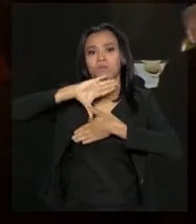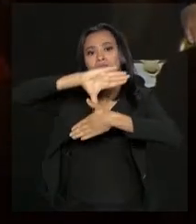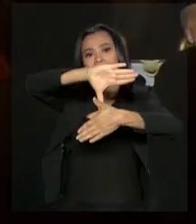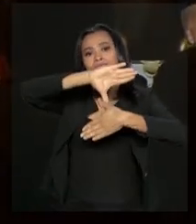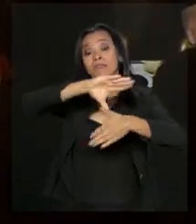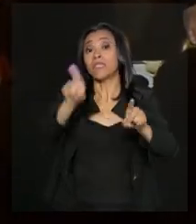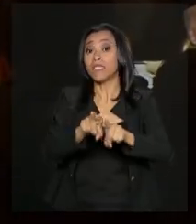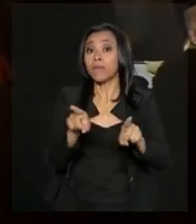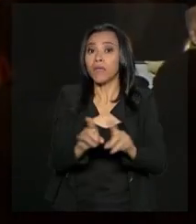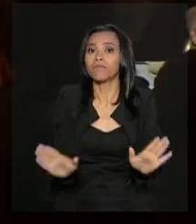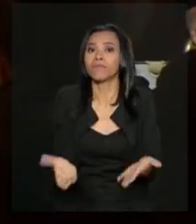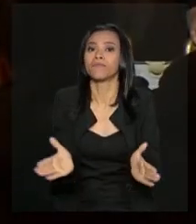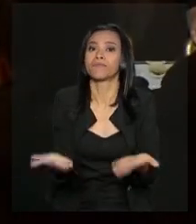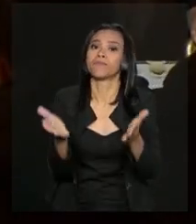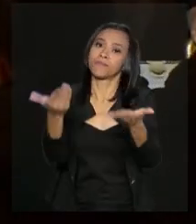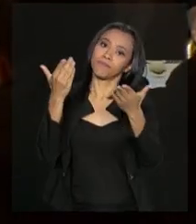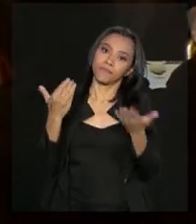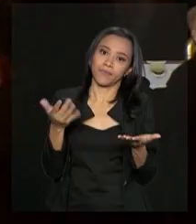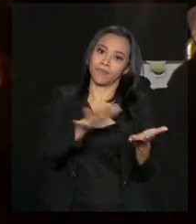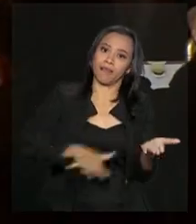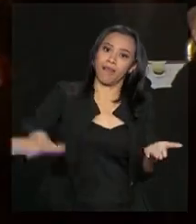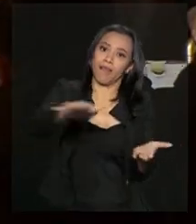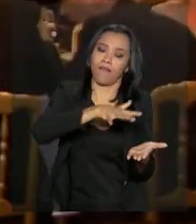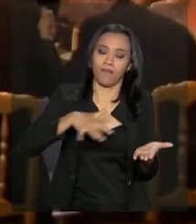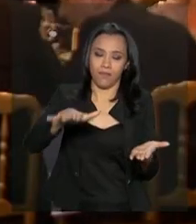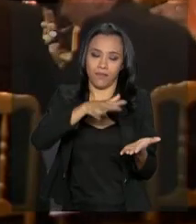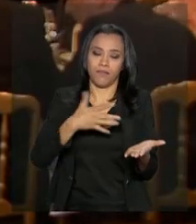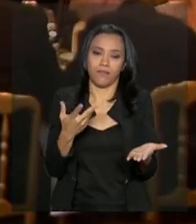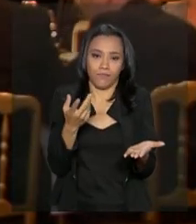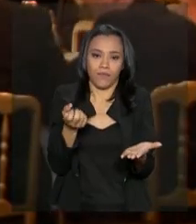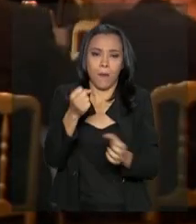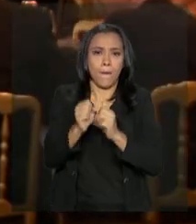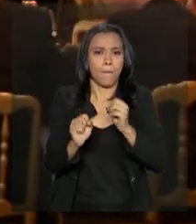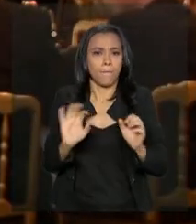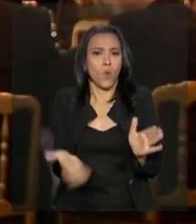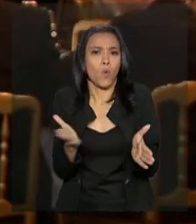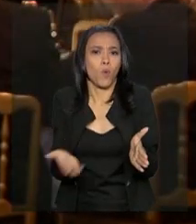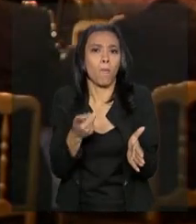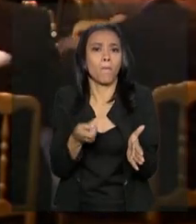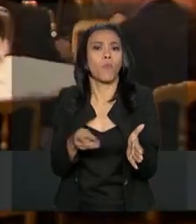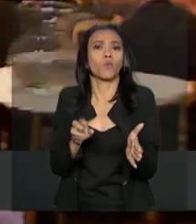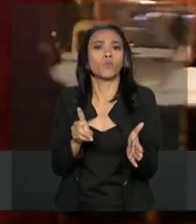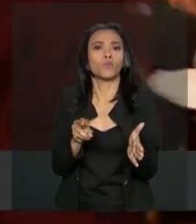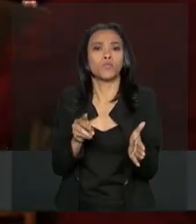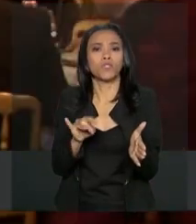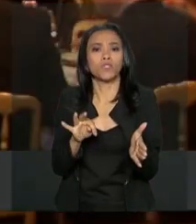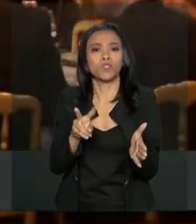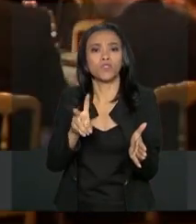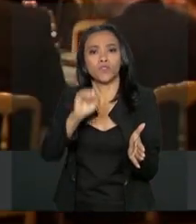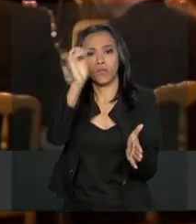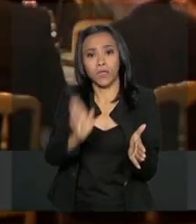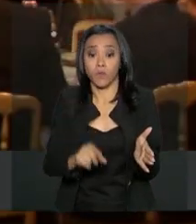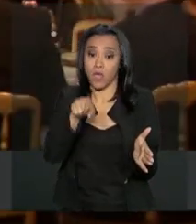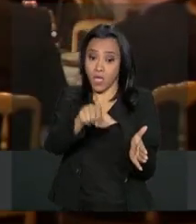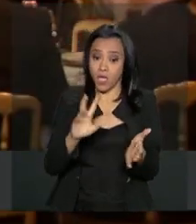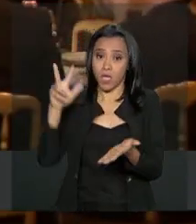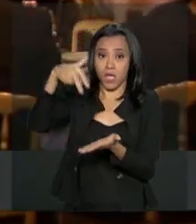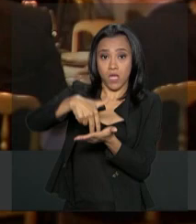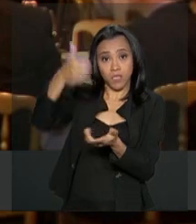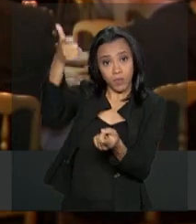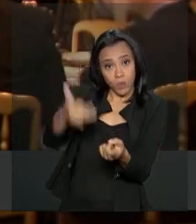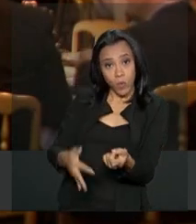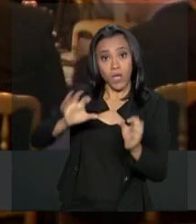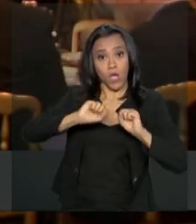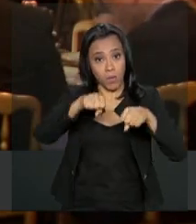presença internacional do setor produtivo brasileiro durante o discurso o presidente destacou a recuperação da economia